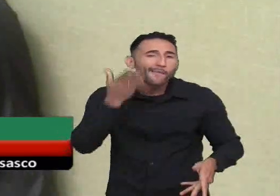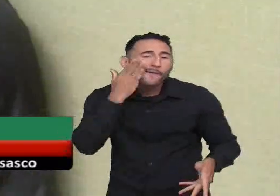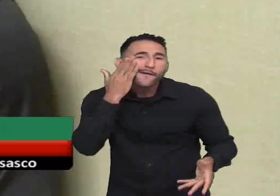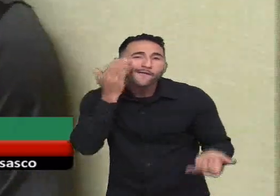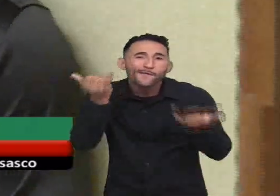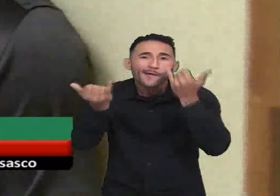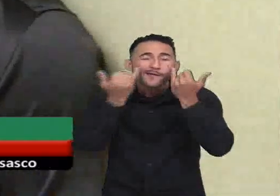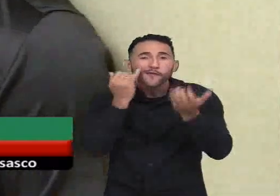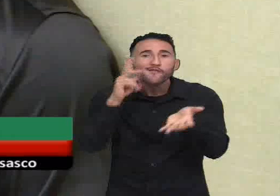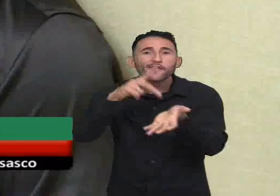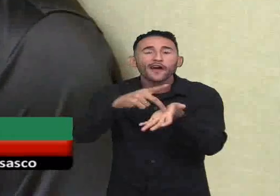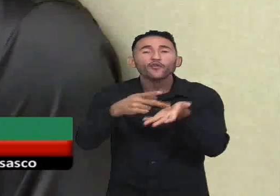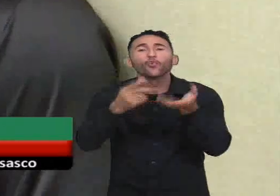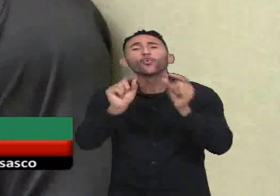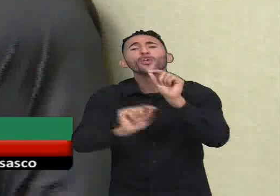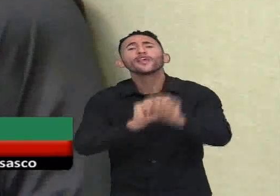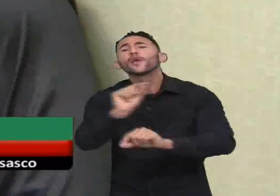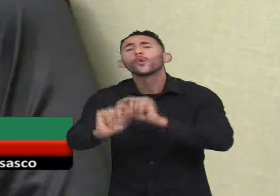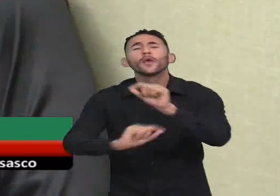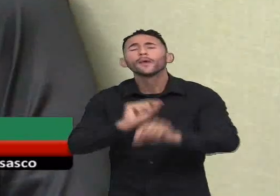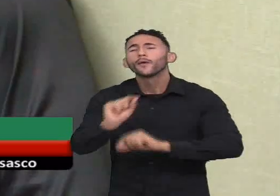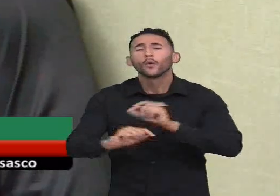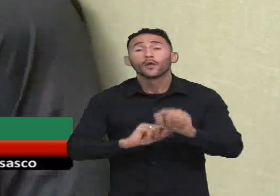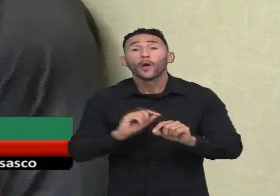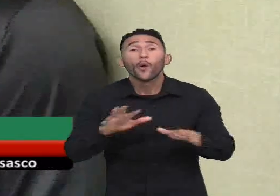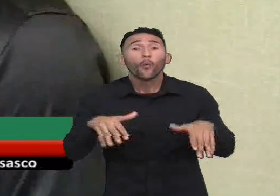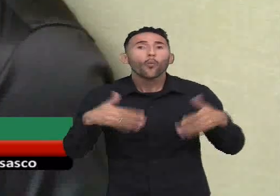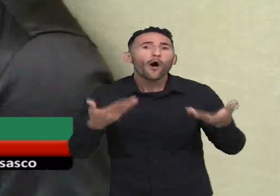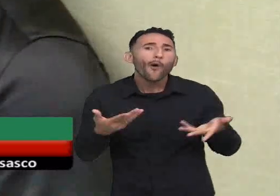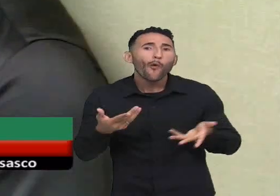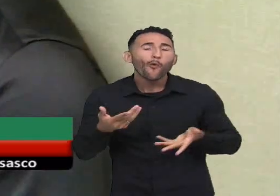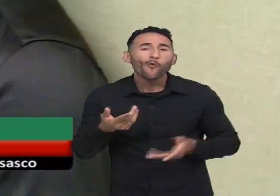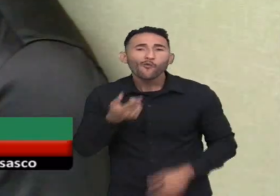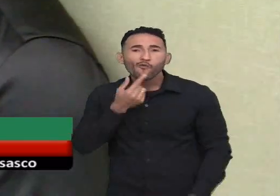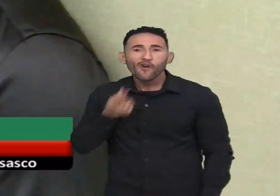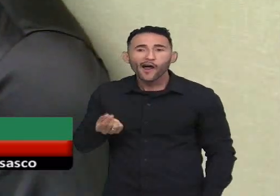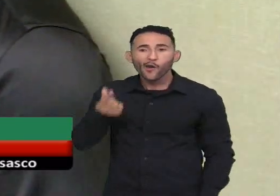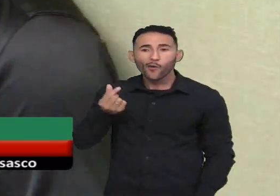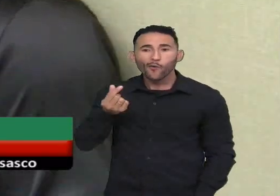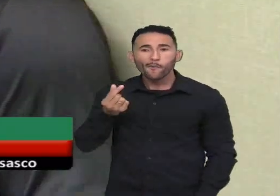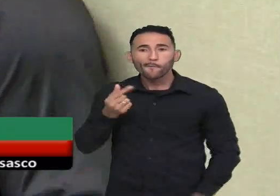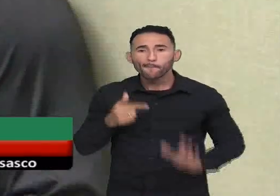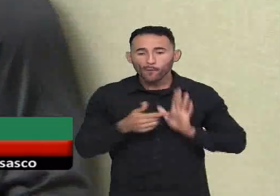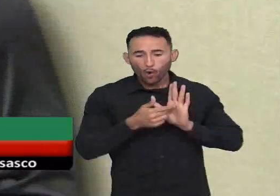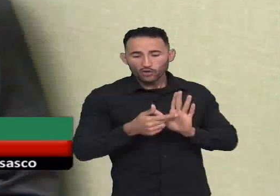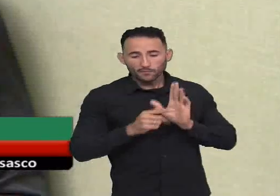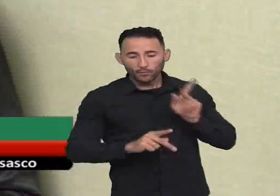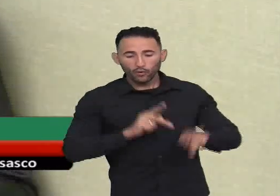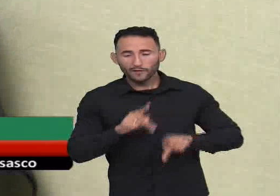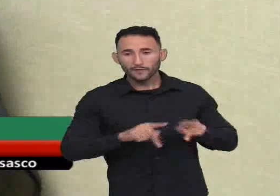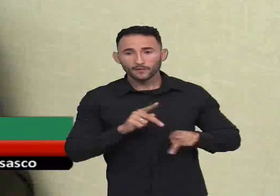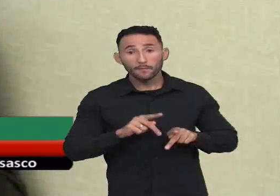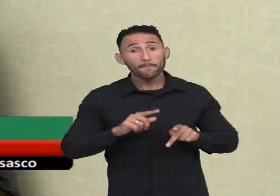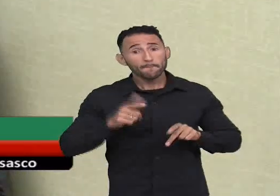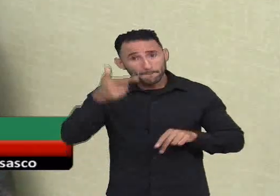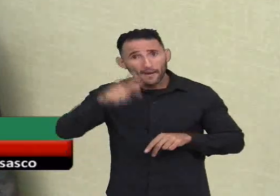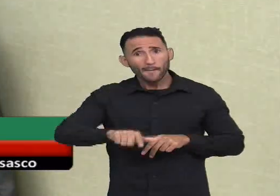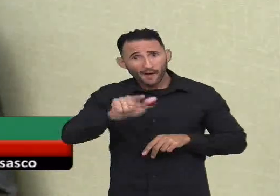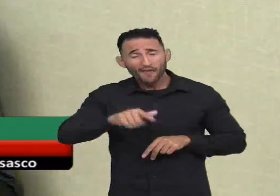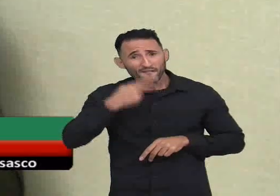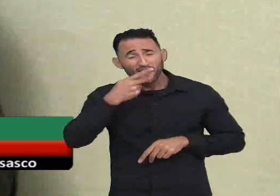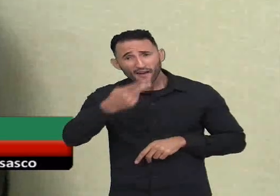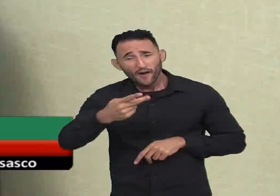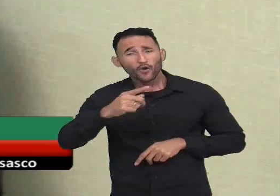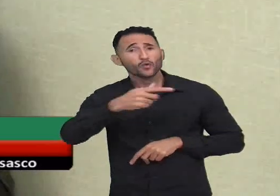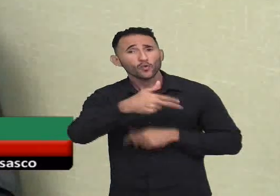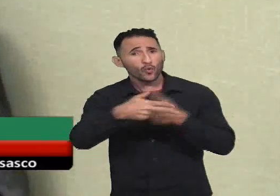que querem colocar? Qual é a venda que querem colocar na população? E, além do mais, ao falar aqui dos